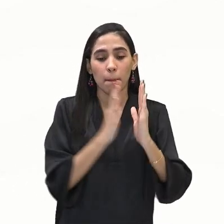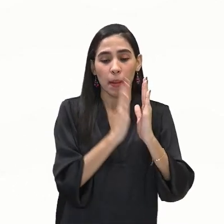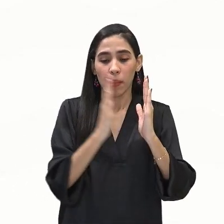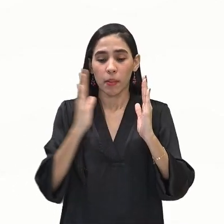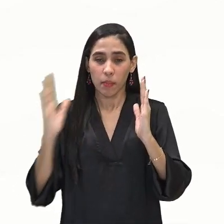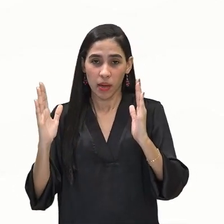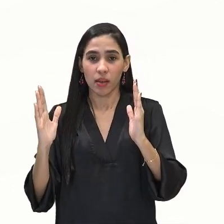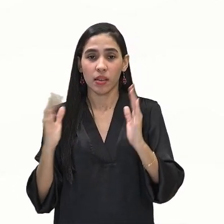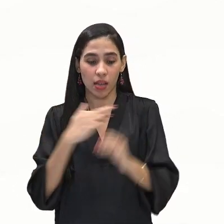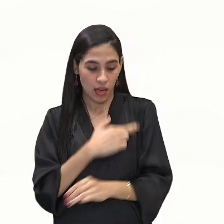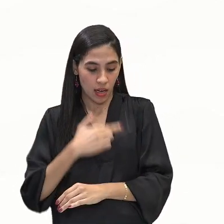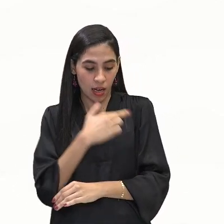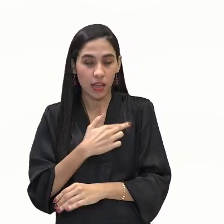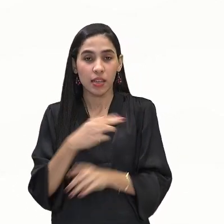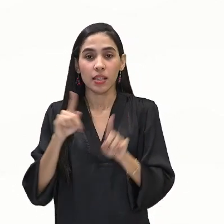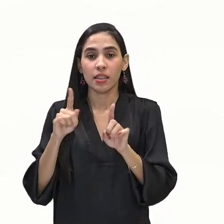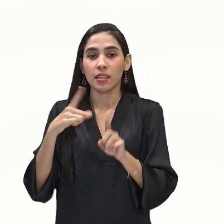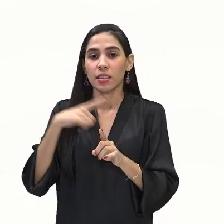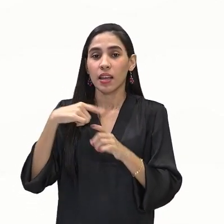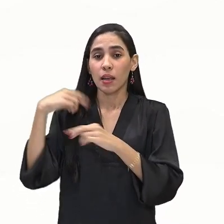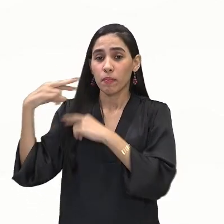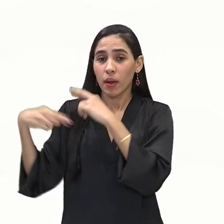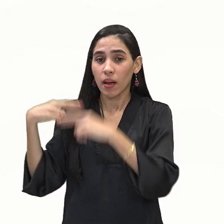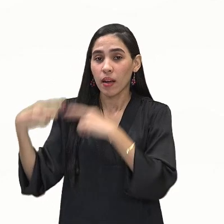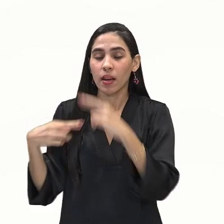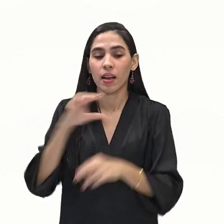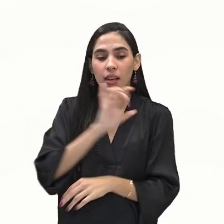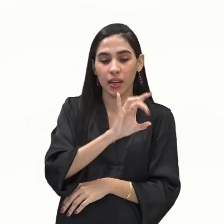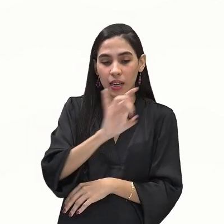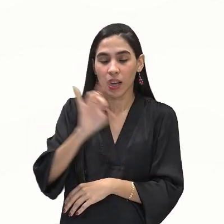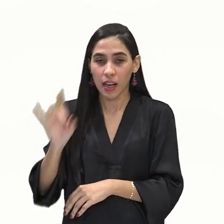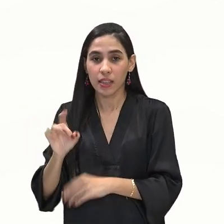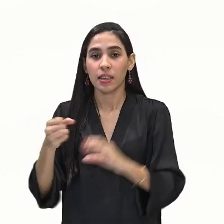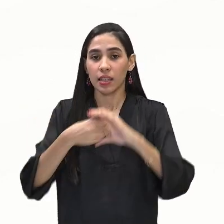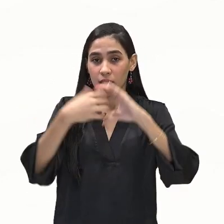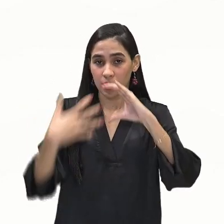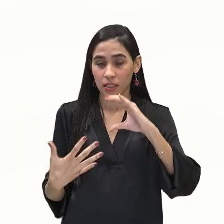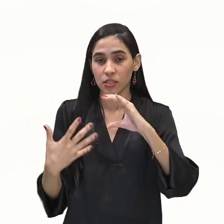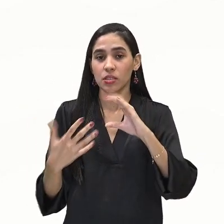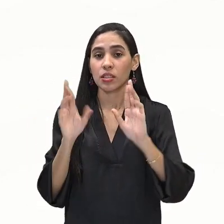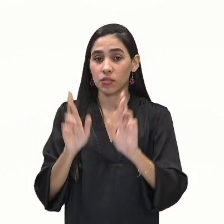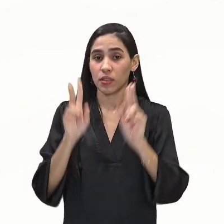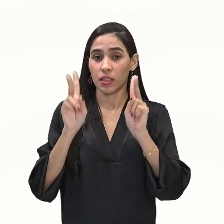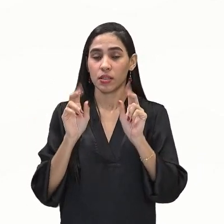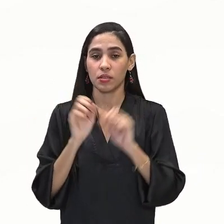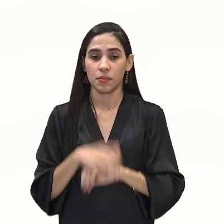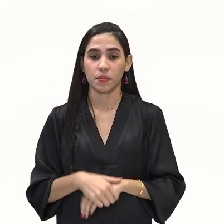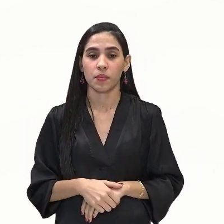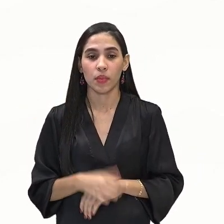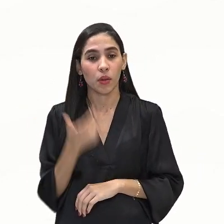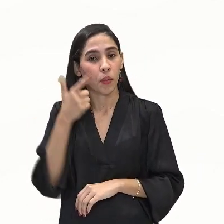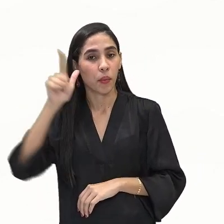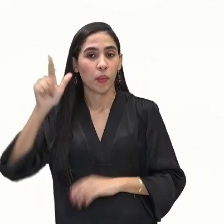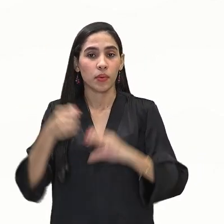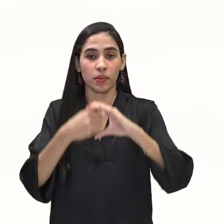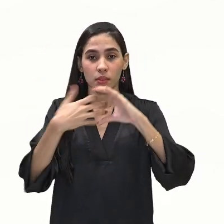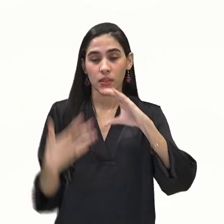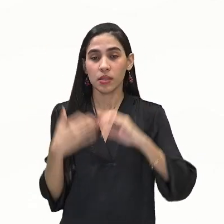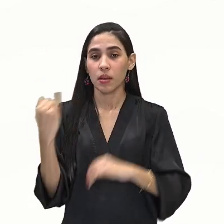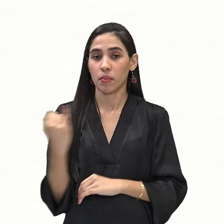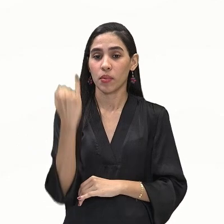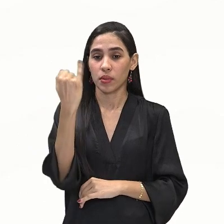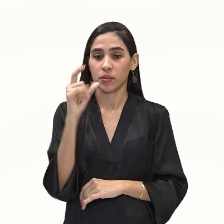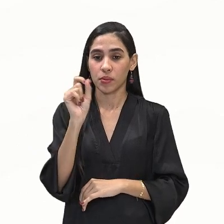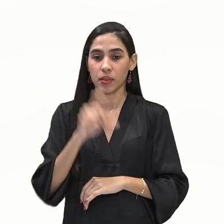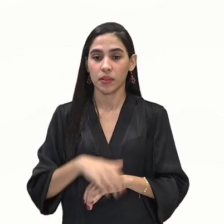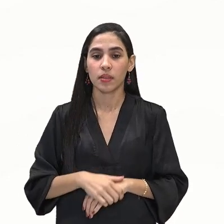romantismo. Nós temos as gerações românticas, cada uma com as suas características, certo? Uma outra característica importante é que